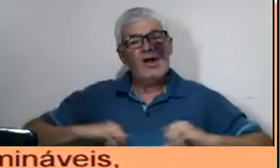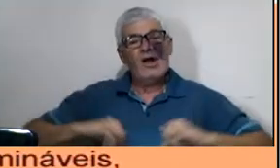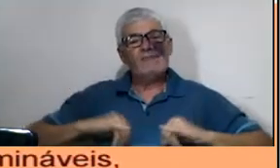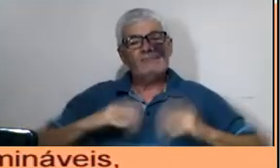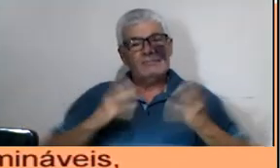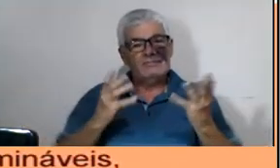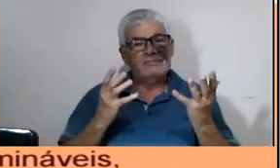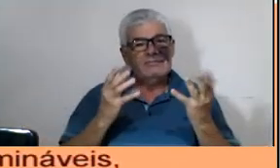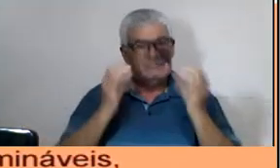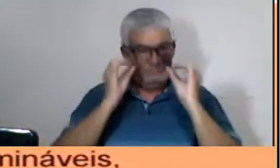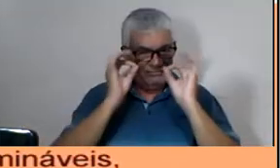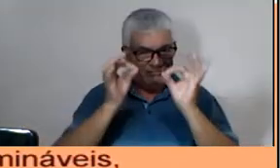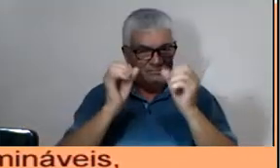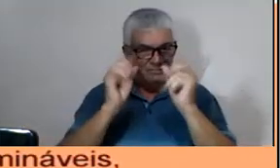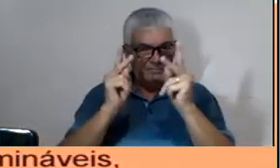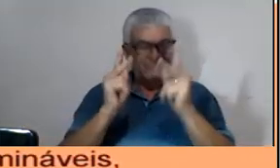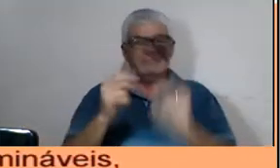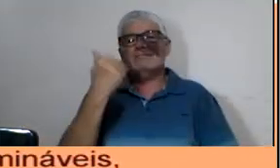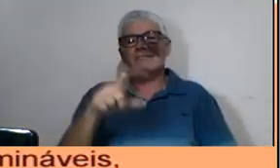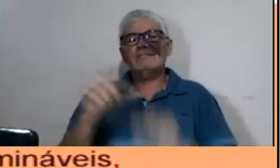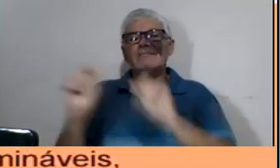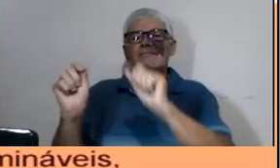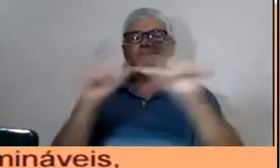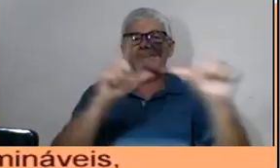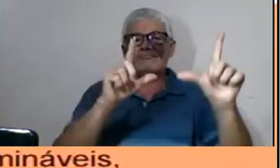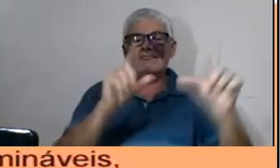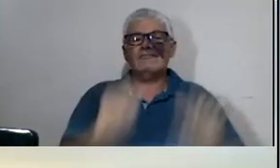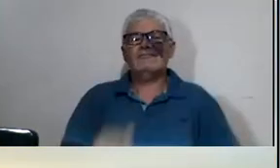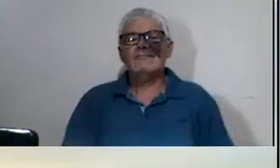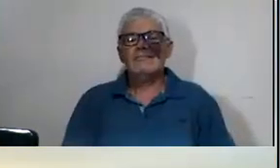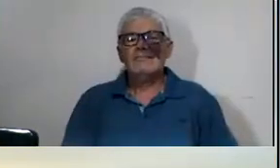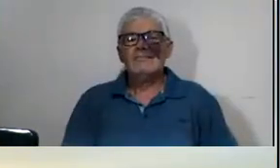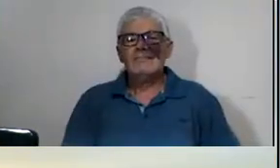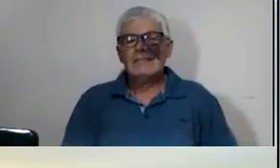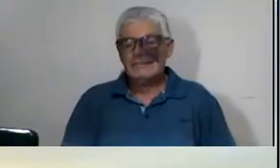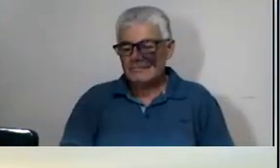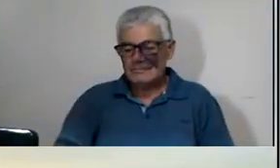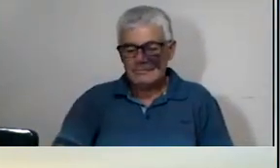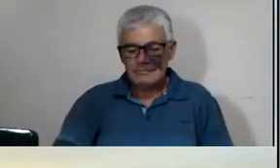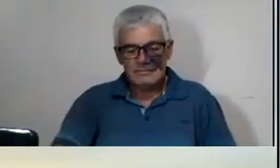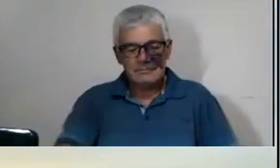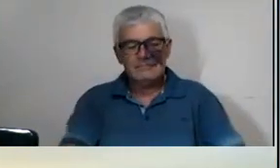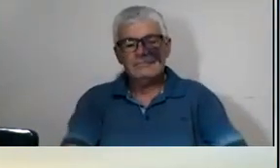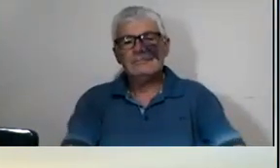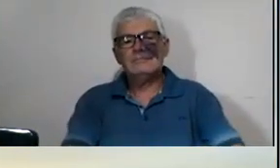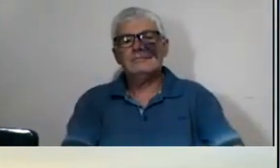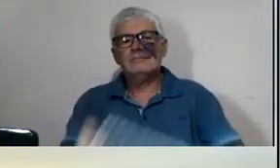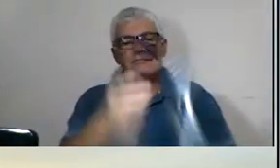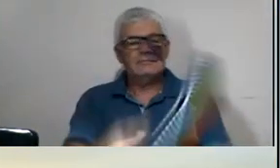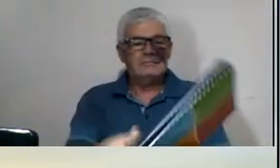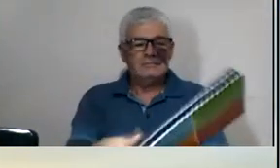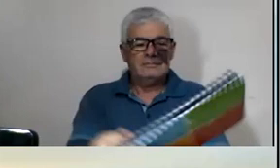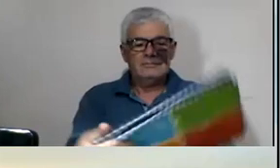uma falta de tudo. Eles tinham uma escassez muito grande. Então, ali ele explica que